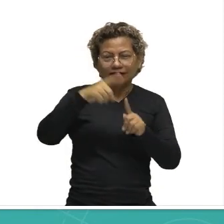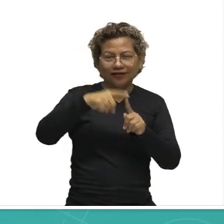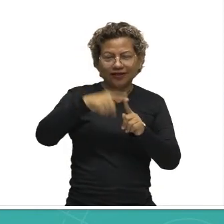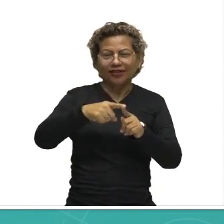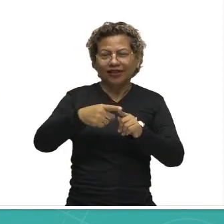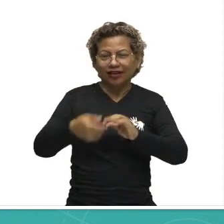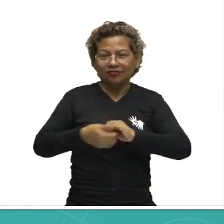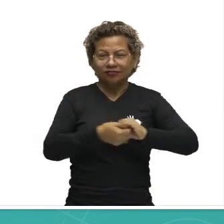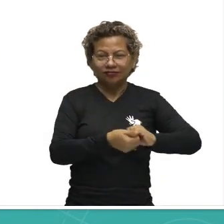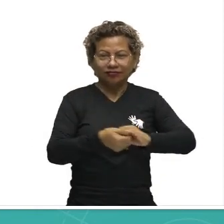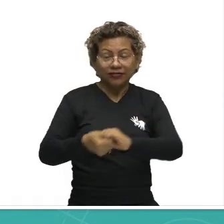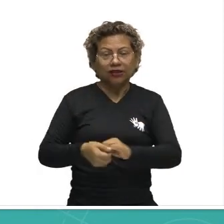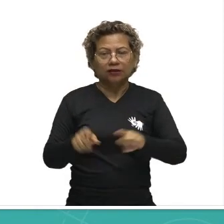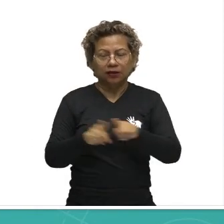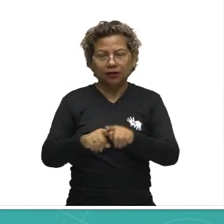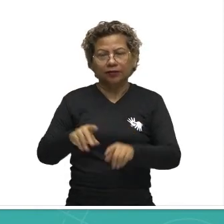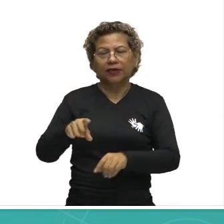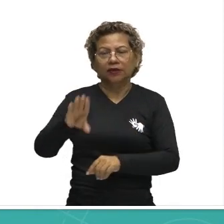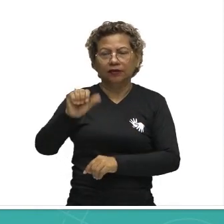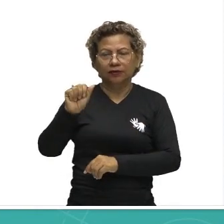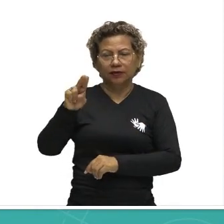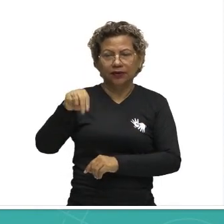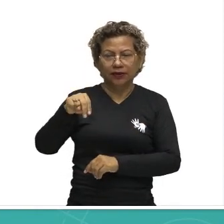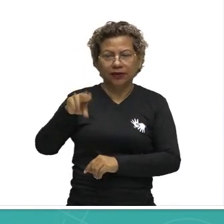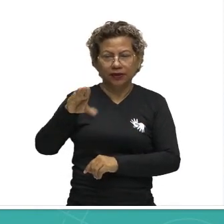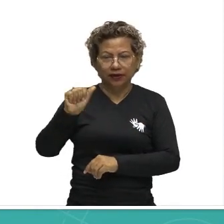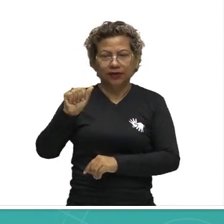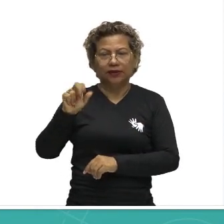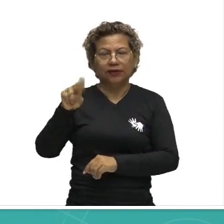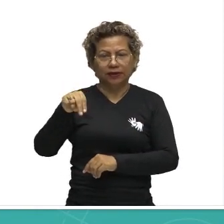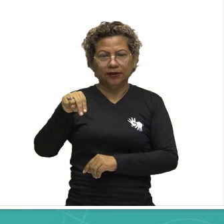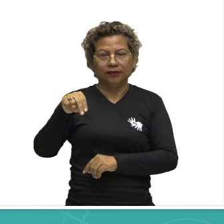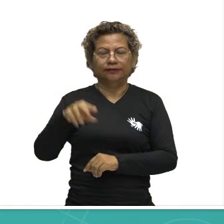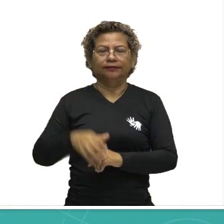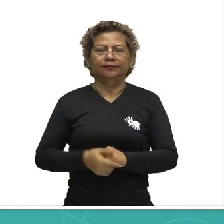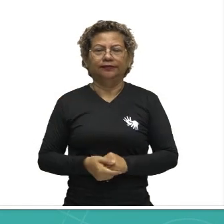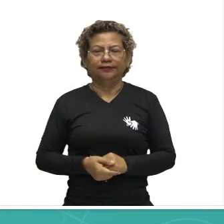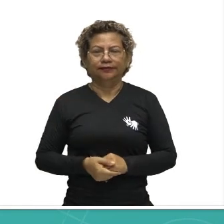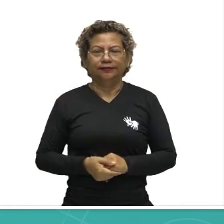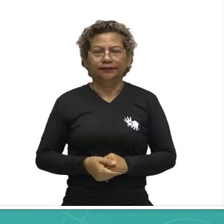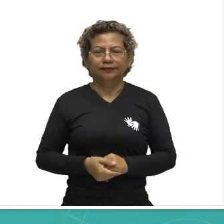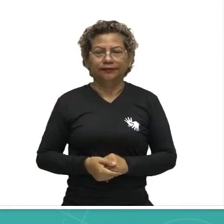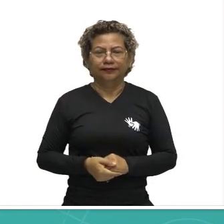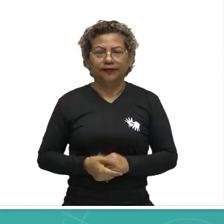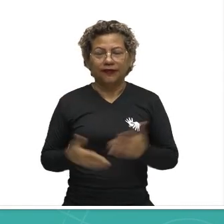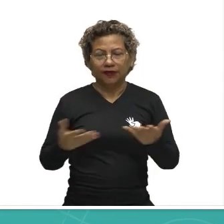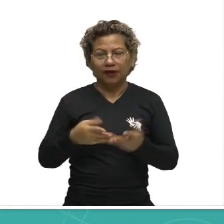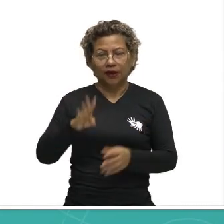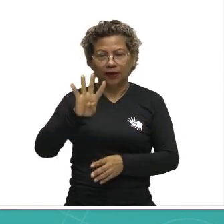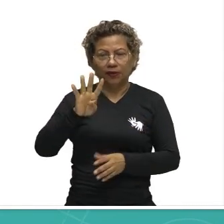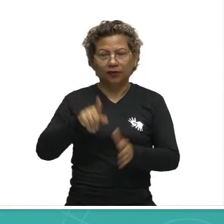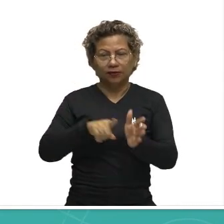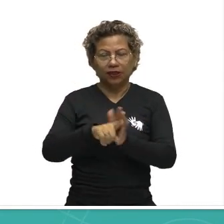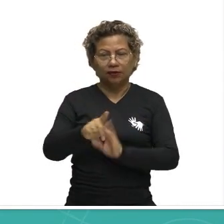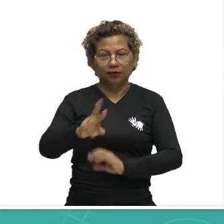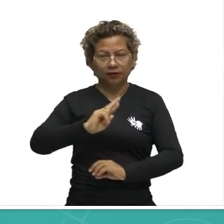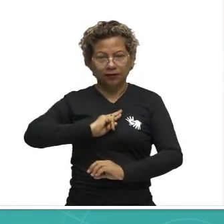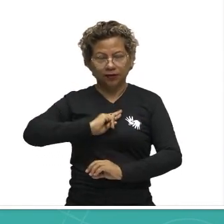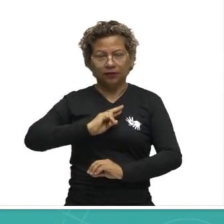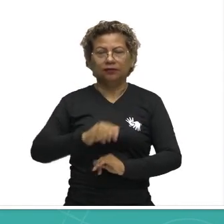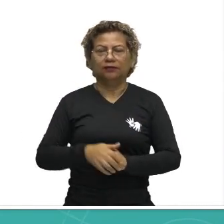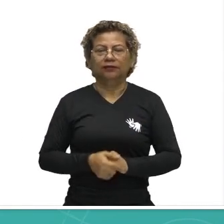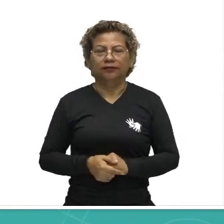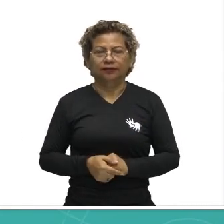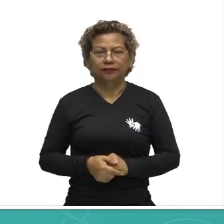é o cancã. Então, a resposta 3 seria o cancã. Aí vamos para a questão 4, vamos lá?